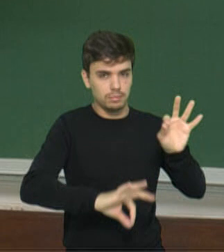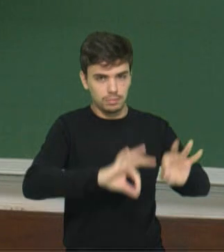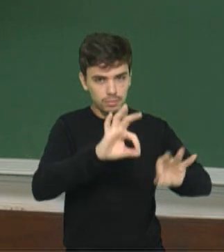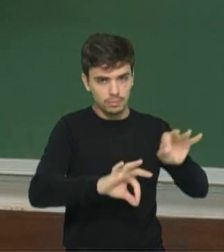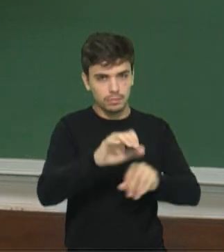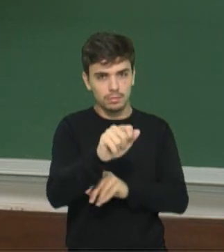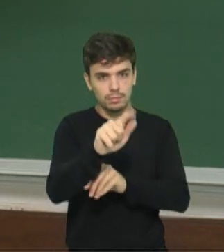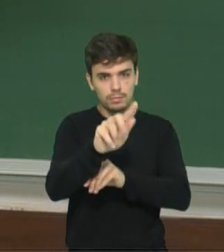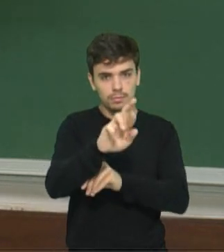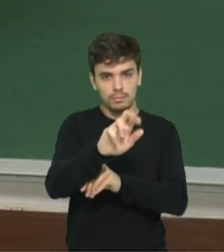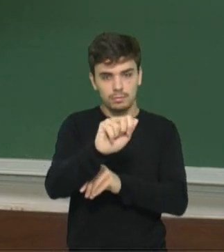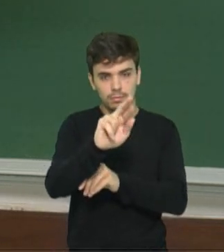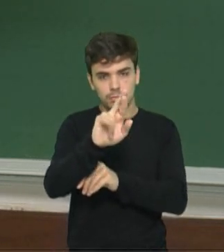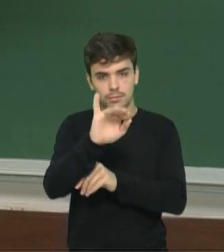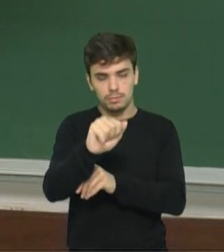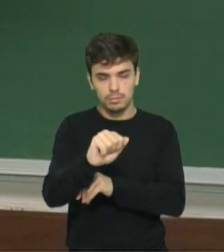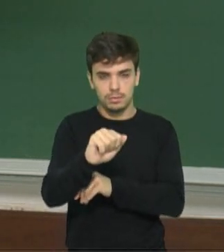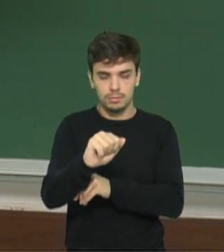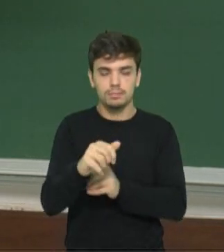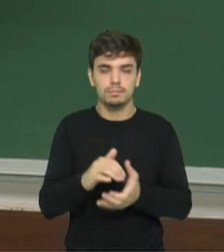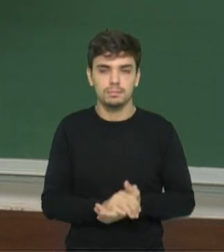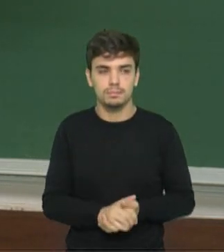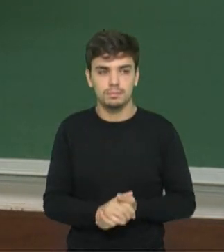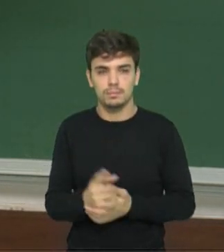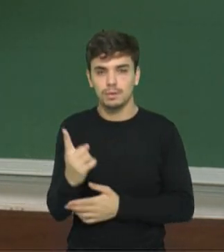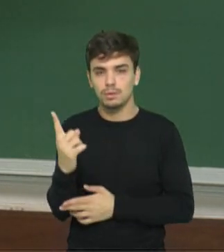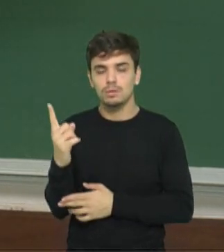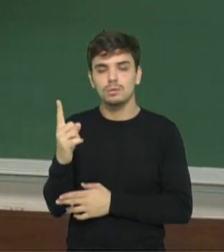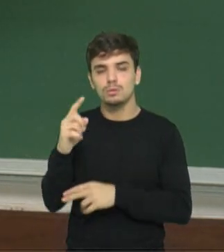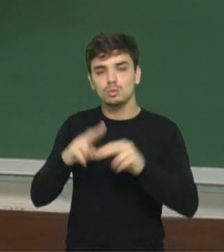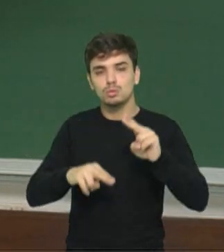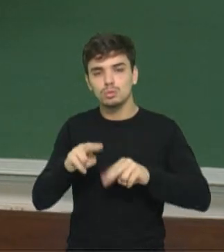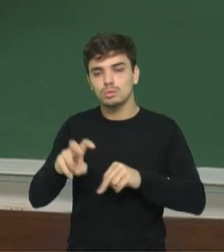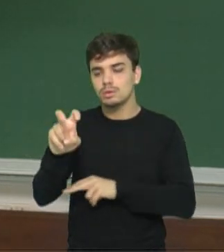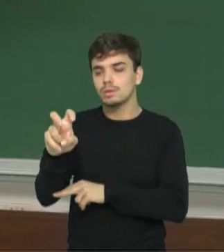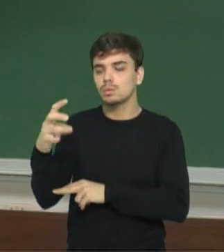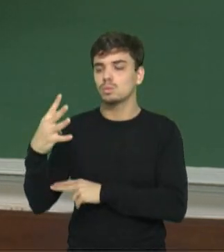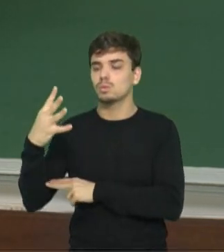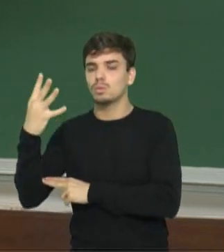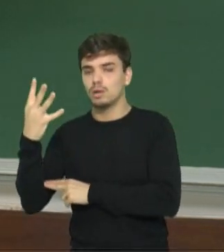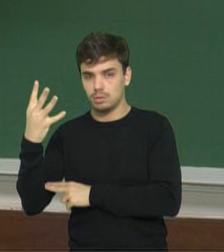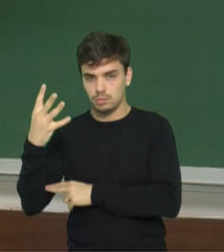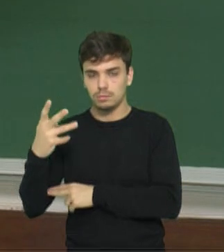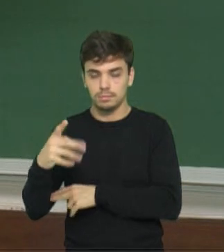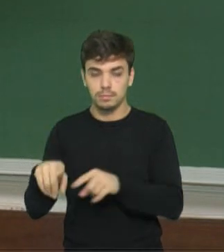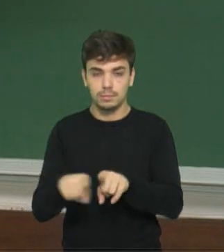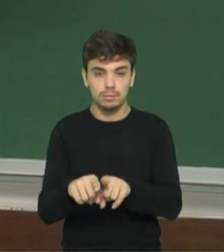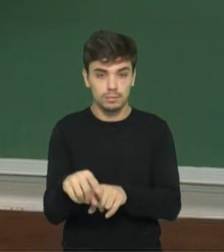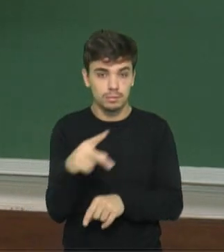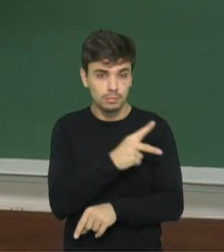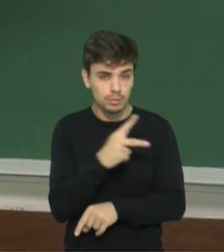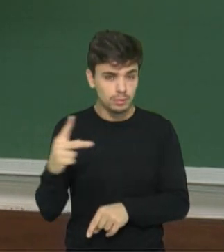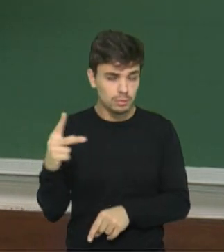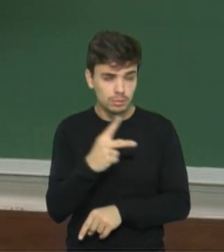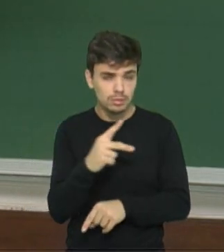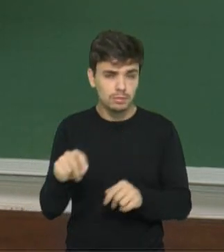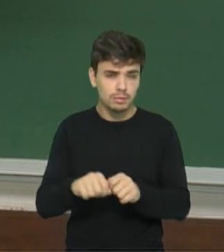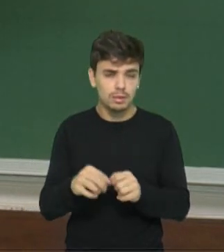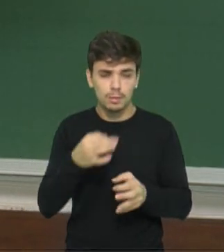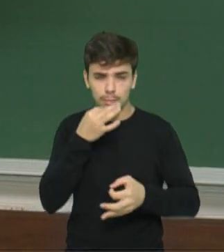o estopim para esse golpe militar na Guatemala. Em junho de 54, o presidente Arbenz vai ser